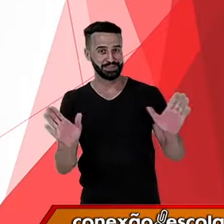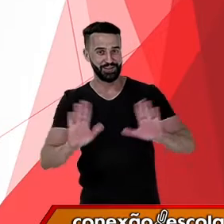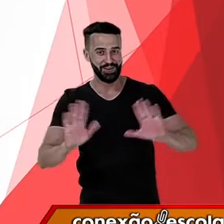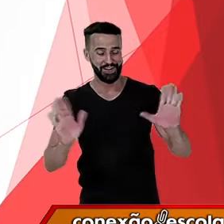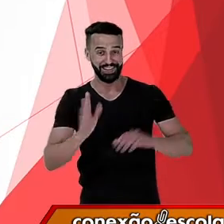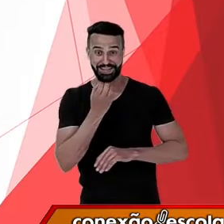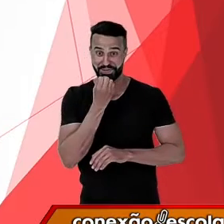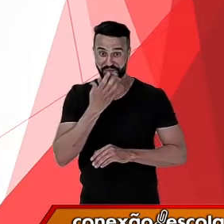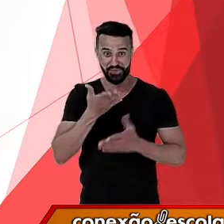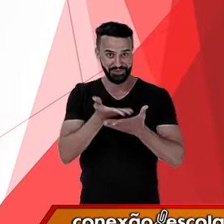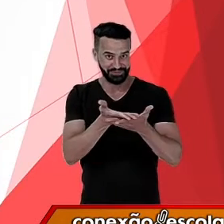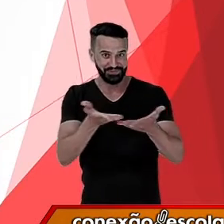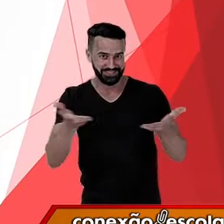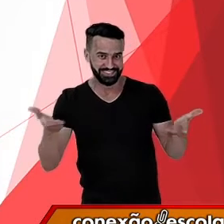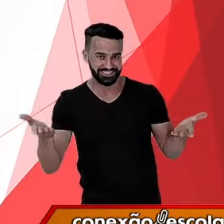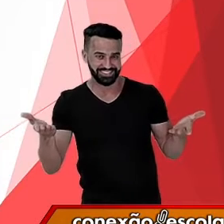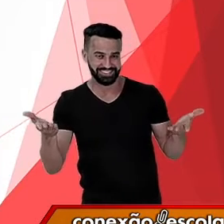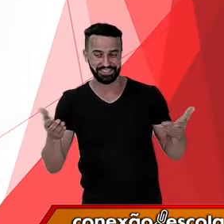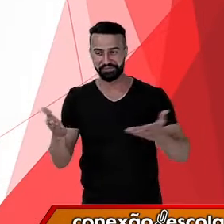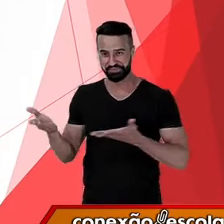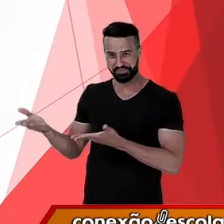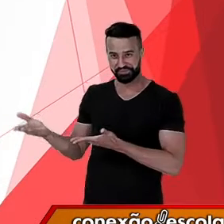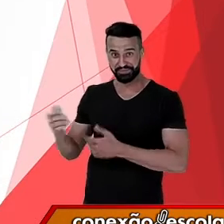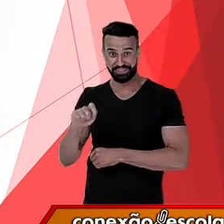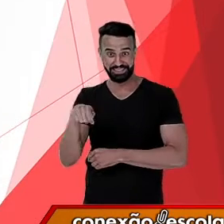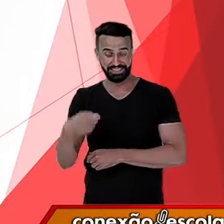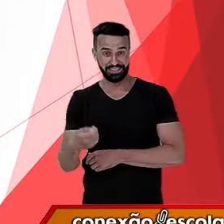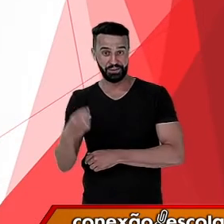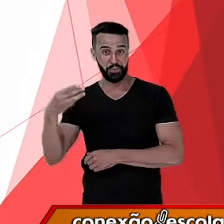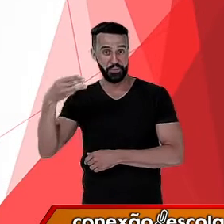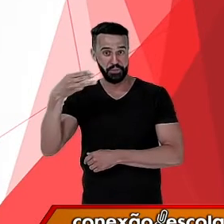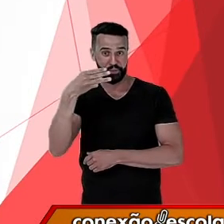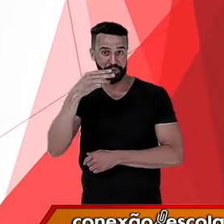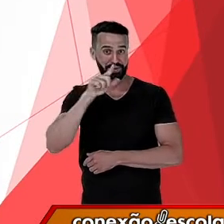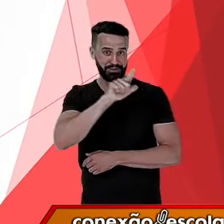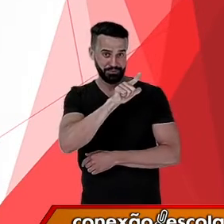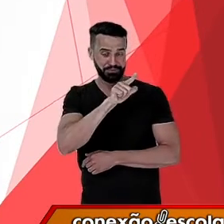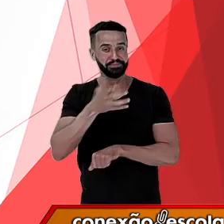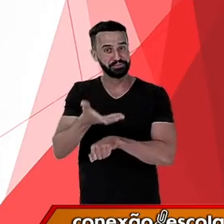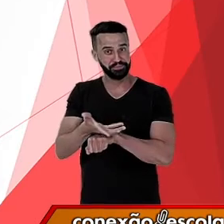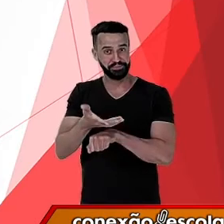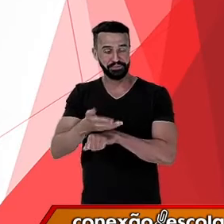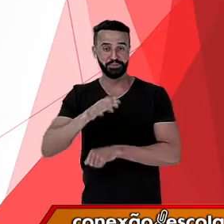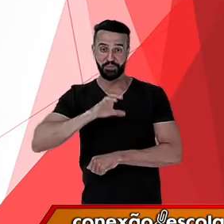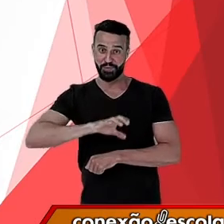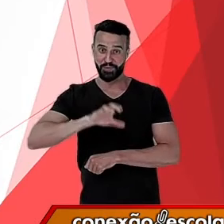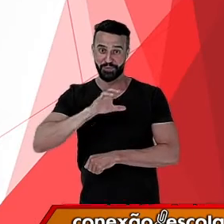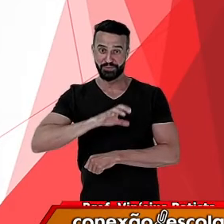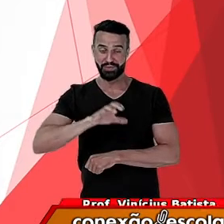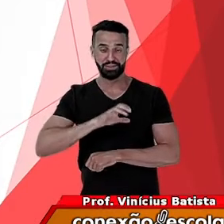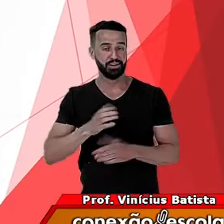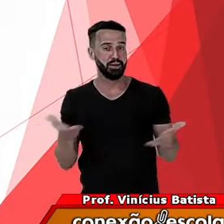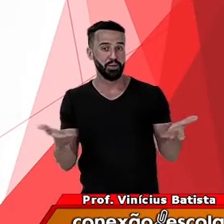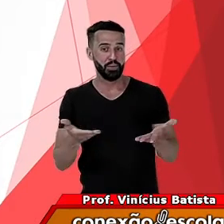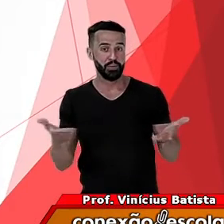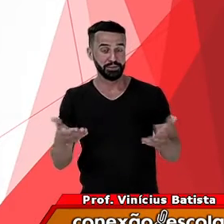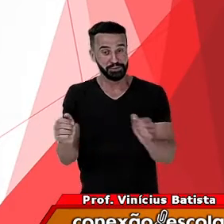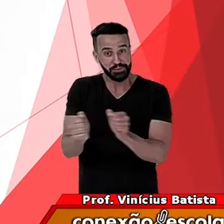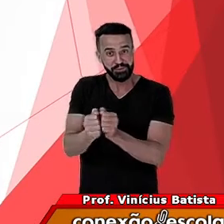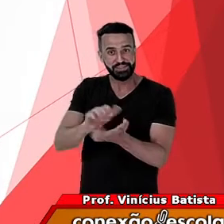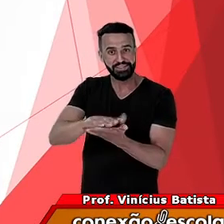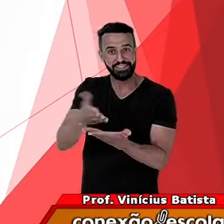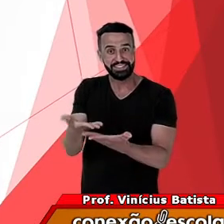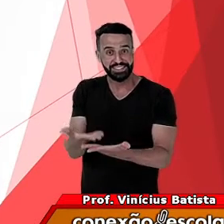Olá, tudo bem com vocês? Eu sou o professor Marlon, professor de língua portuguesa. Estou aqui hoje com o nosso queridíssimo